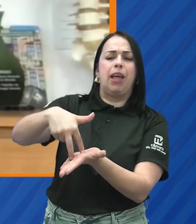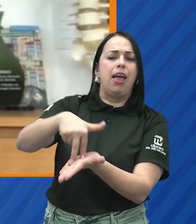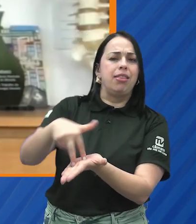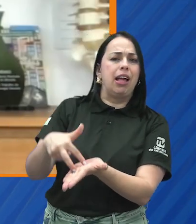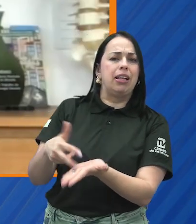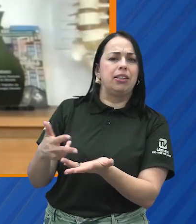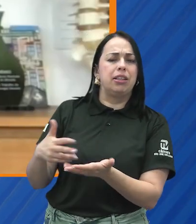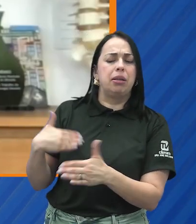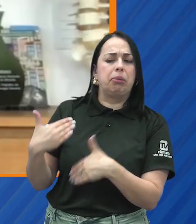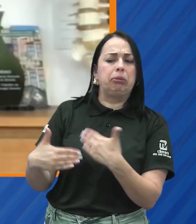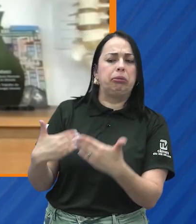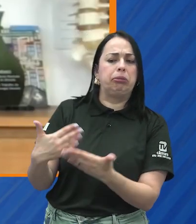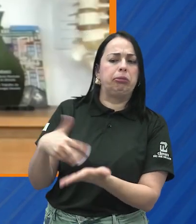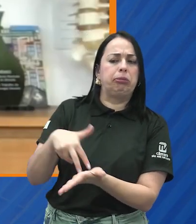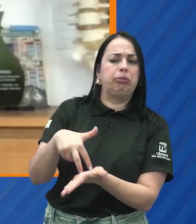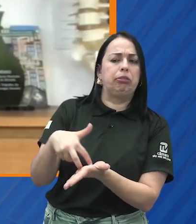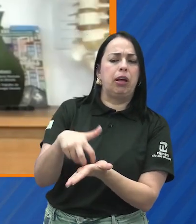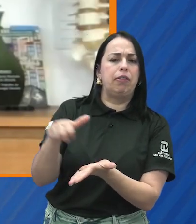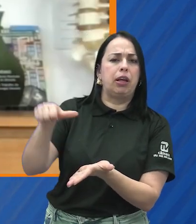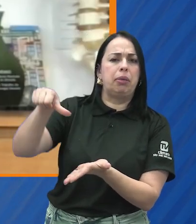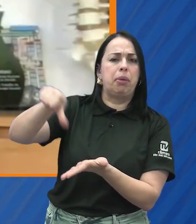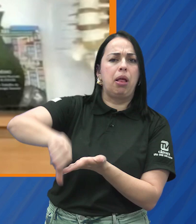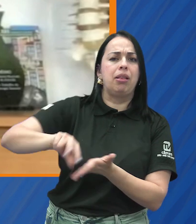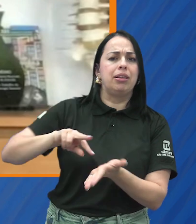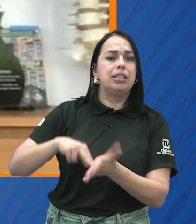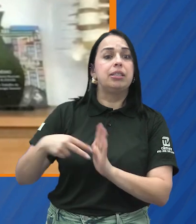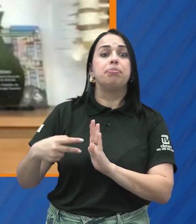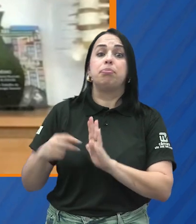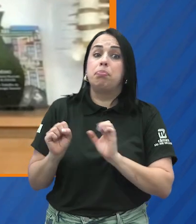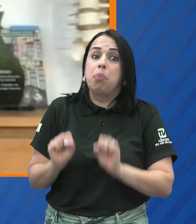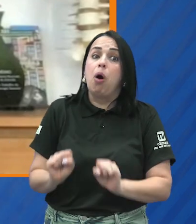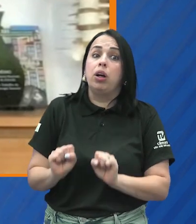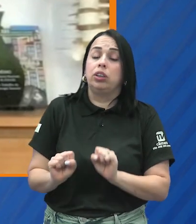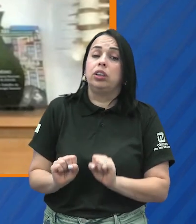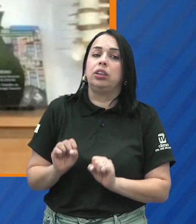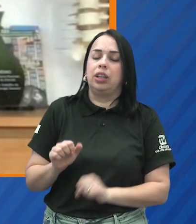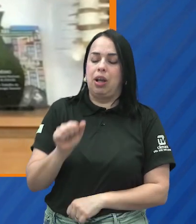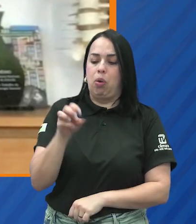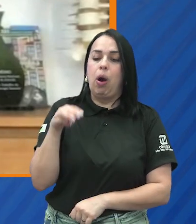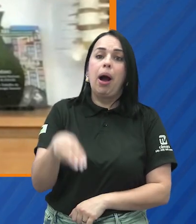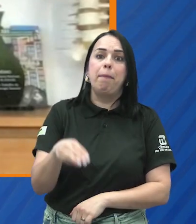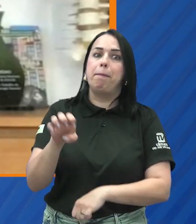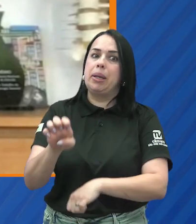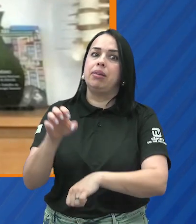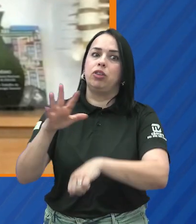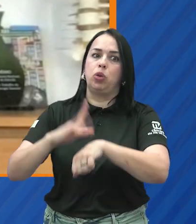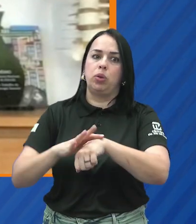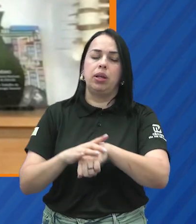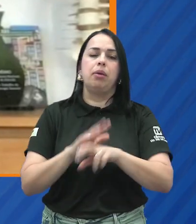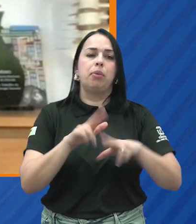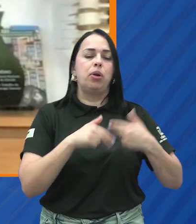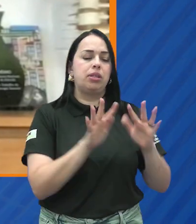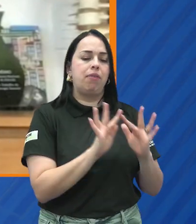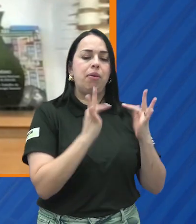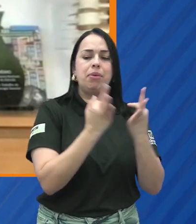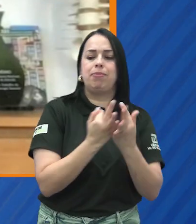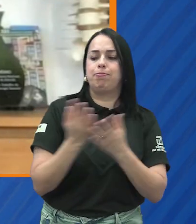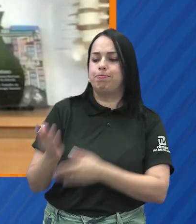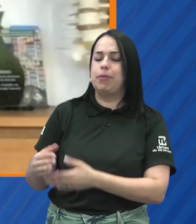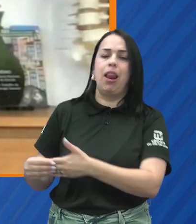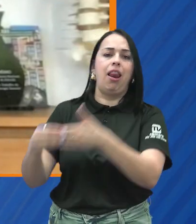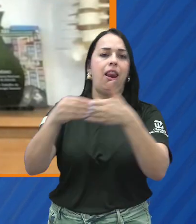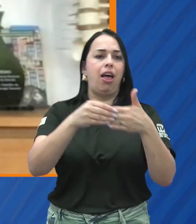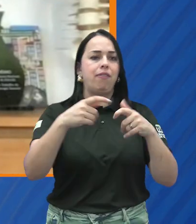essa dificuldade motora que vai piorando nos primeiros meses de vida, isso levanta a suspeição dos familiares, né, que estão